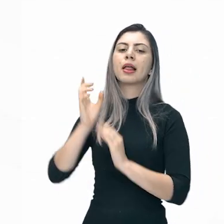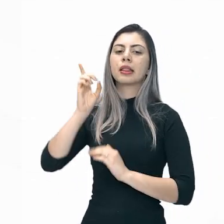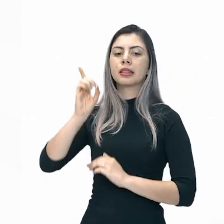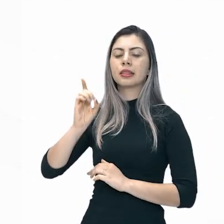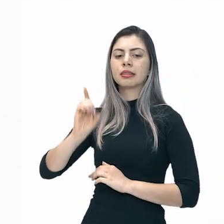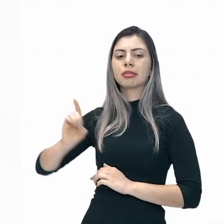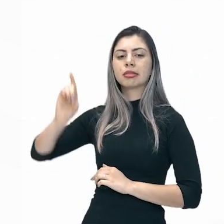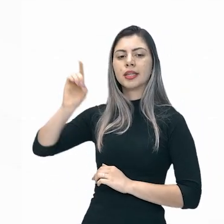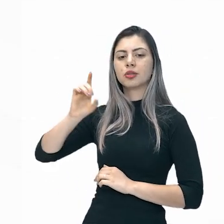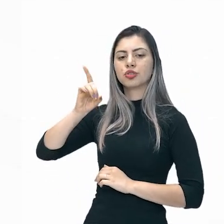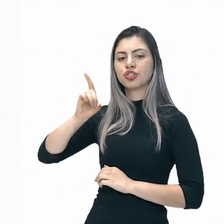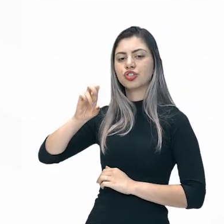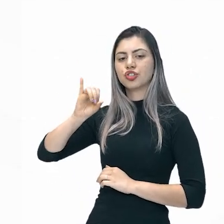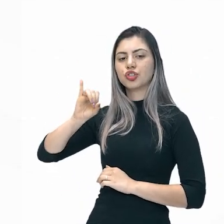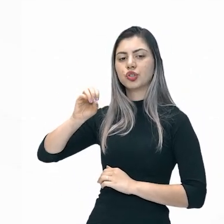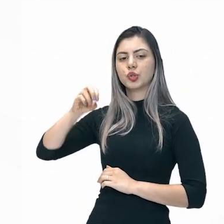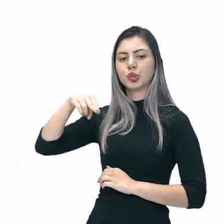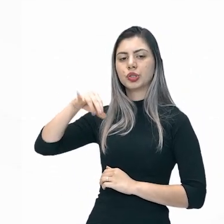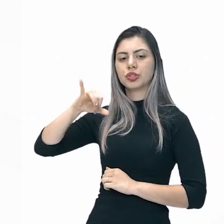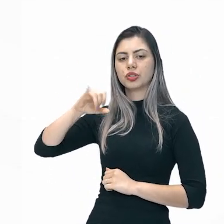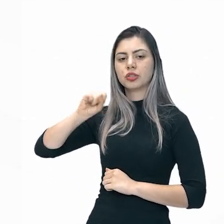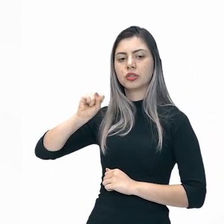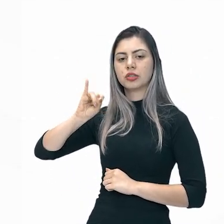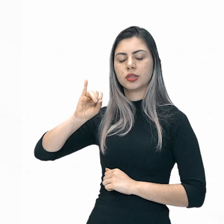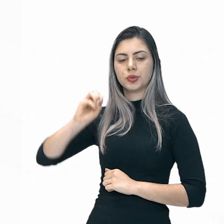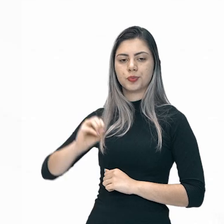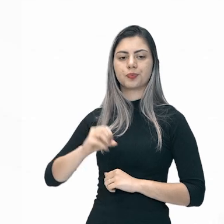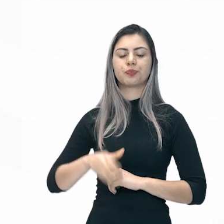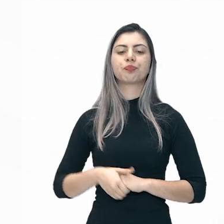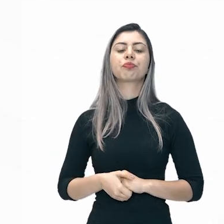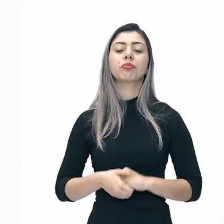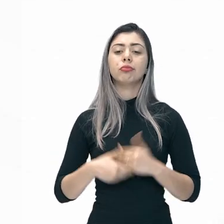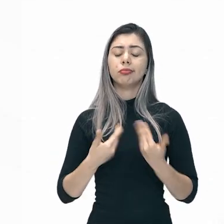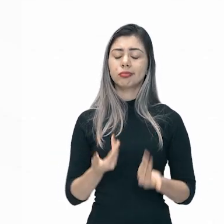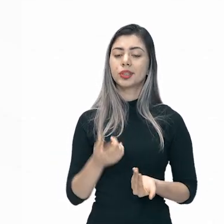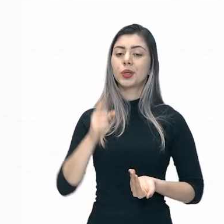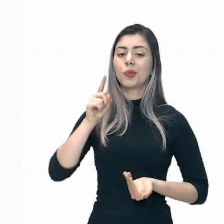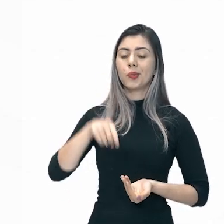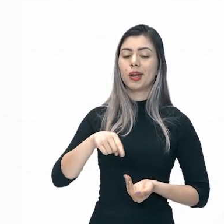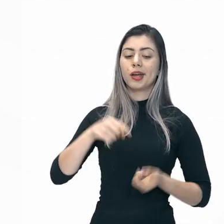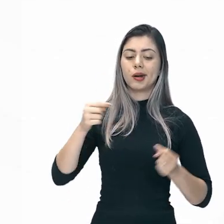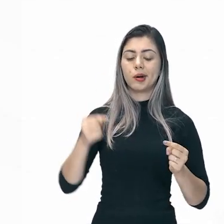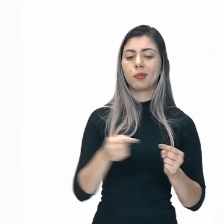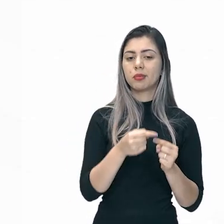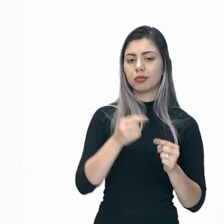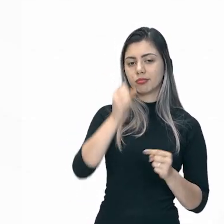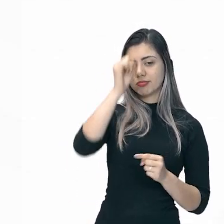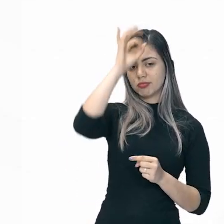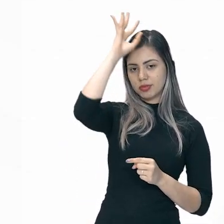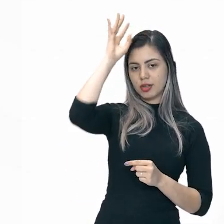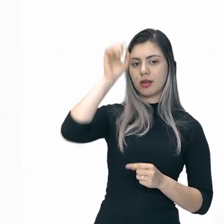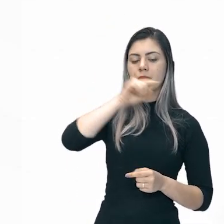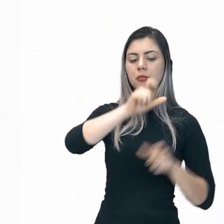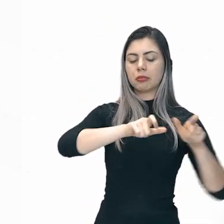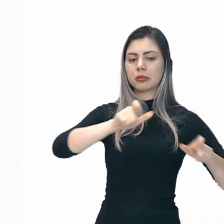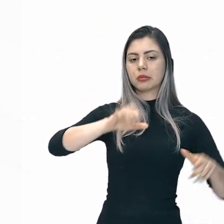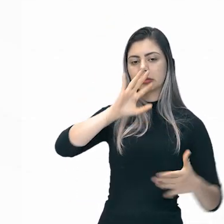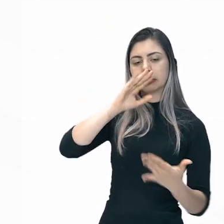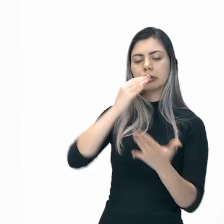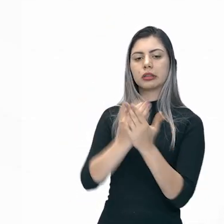deus Dionísio. Essa era uma divindade da mitologia grega relacionada às